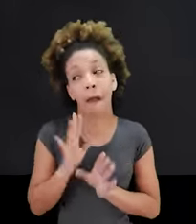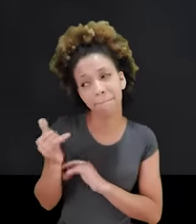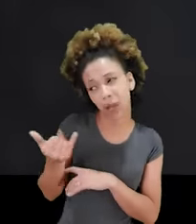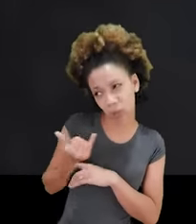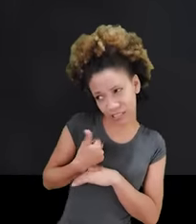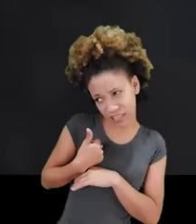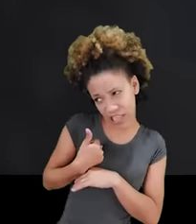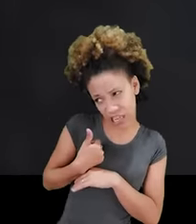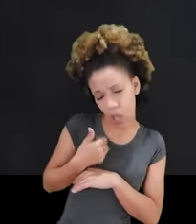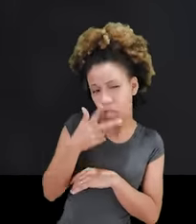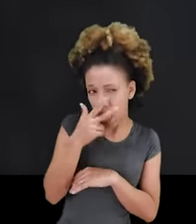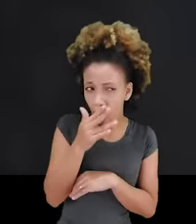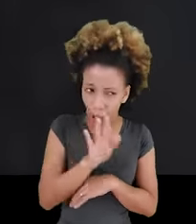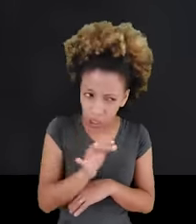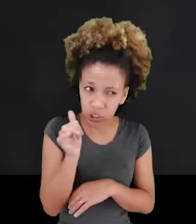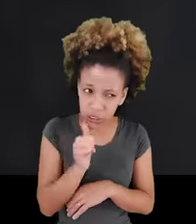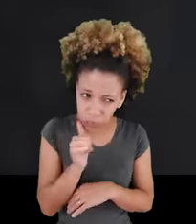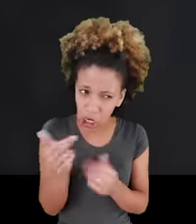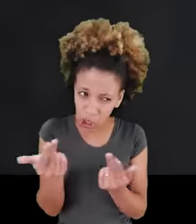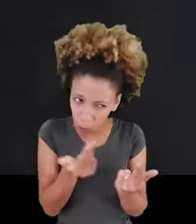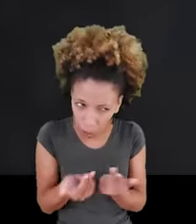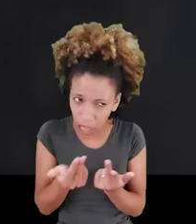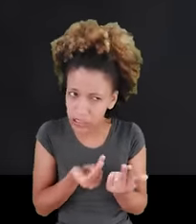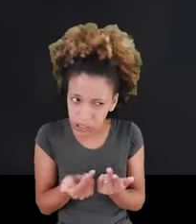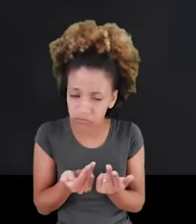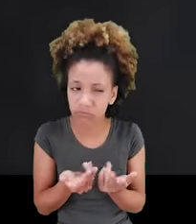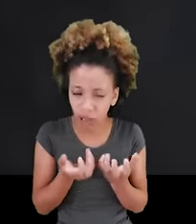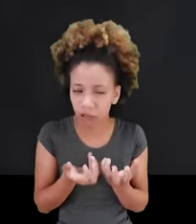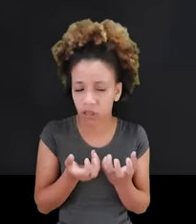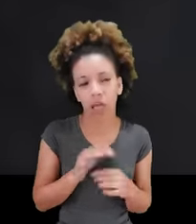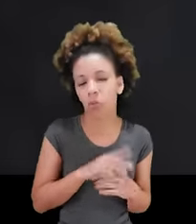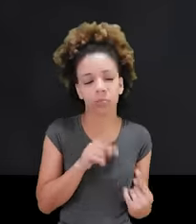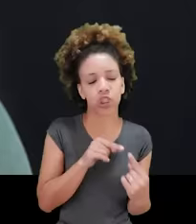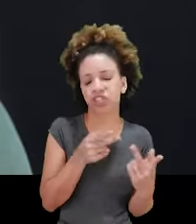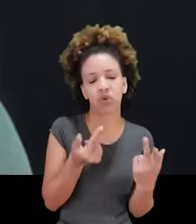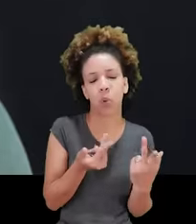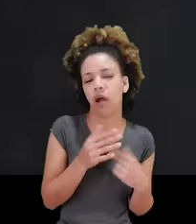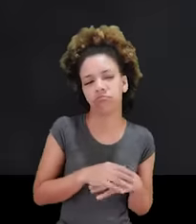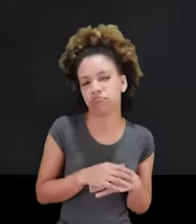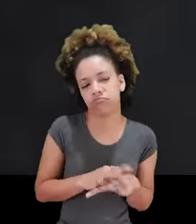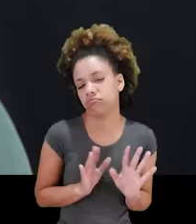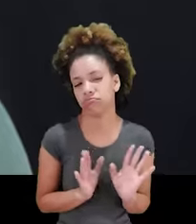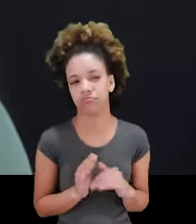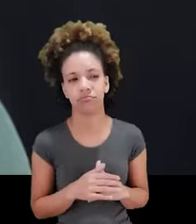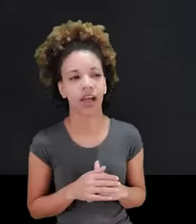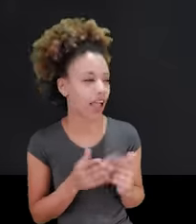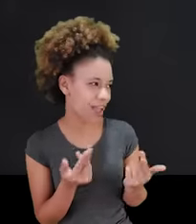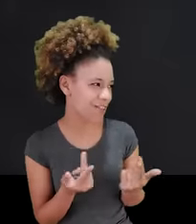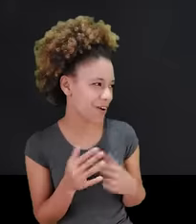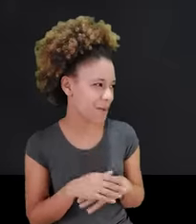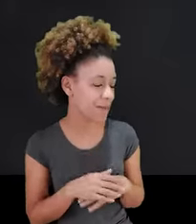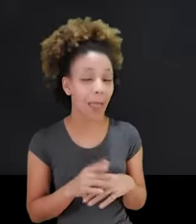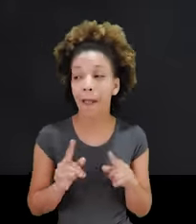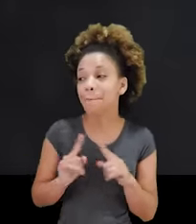Epá, eu acho que as mulheres são iguais em toda... As mulheres querem todas a mesma coisa, como os homens querem todas a mesma coisa, em toda a parte do mundo. É a mesma coisa. É